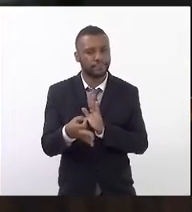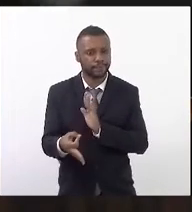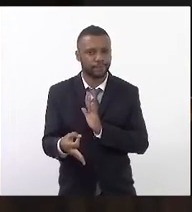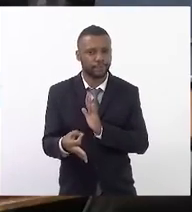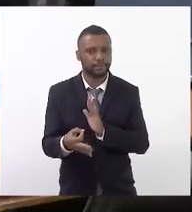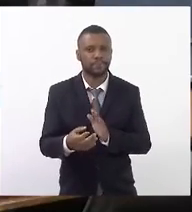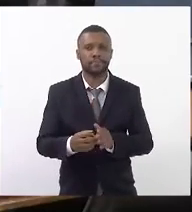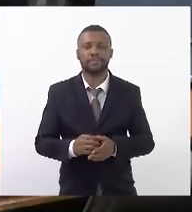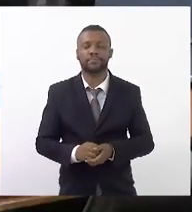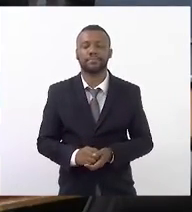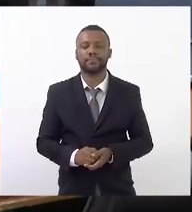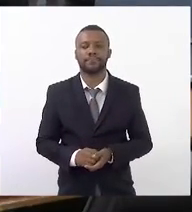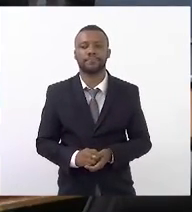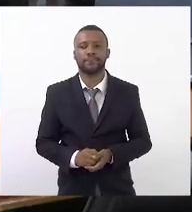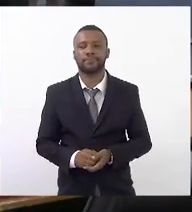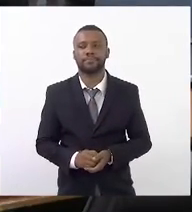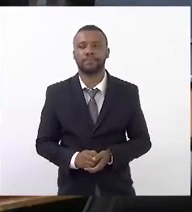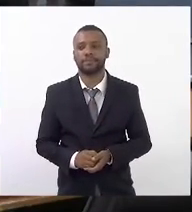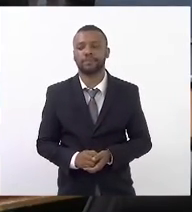é o